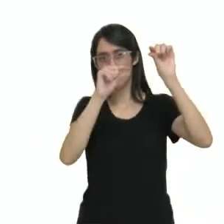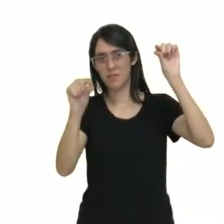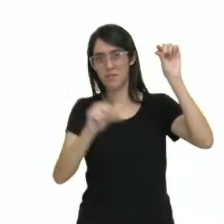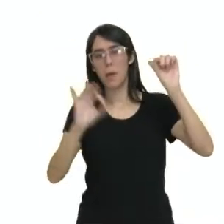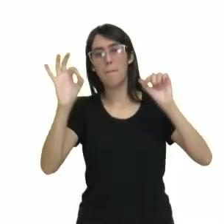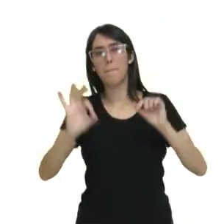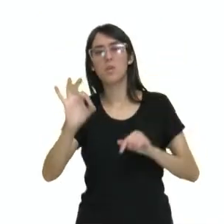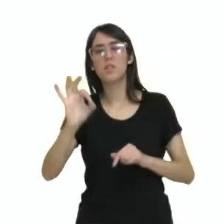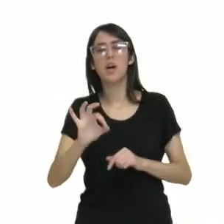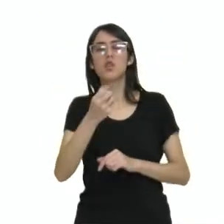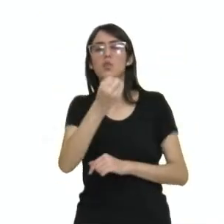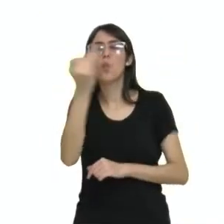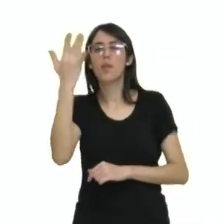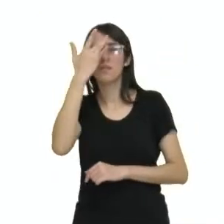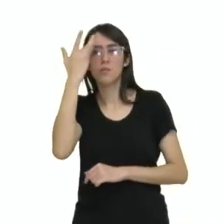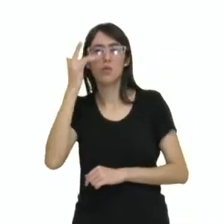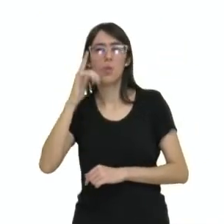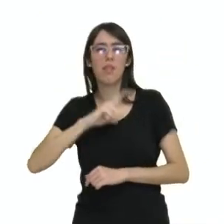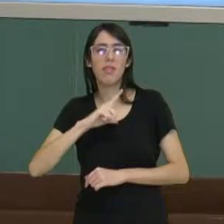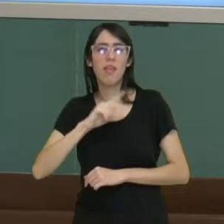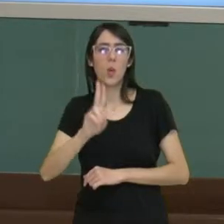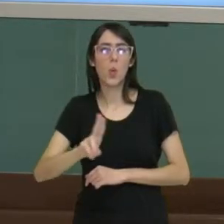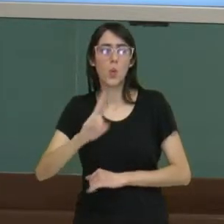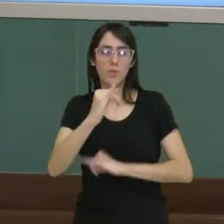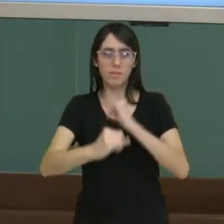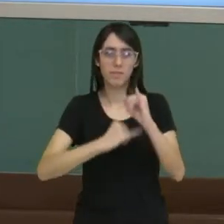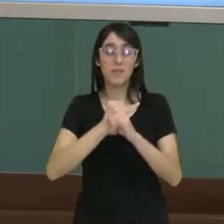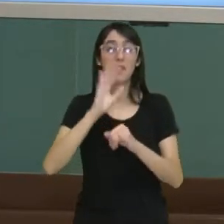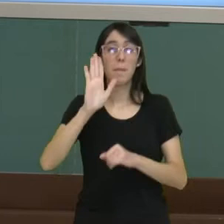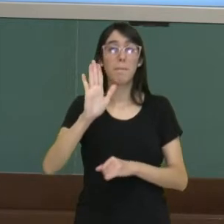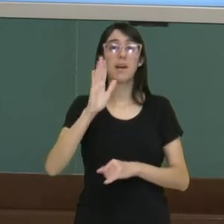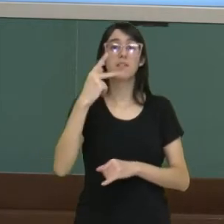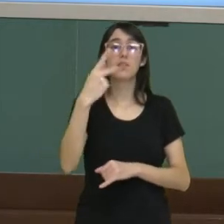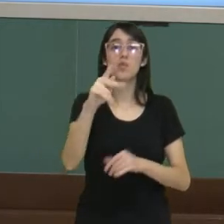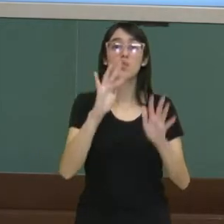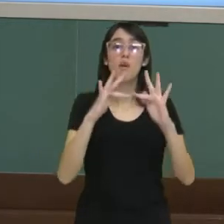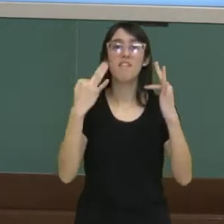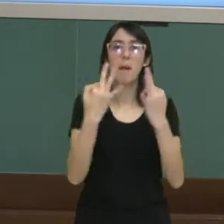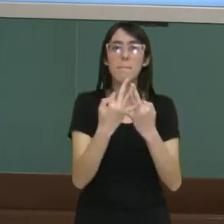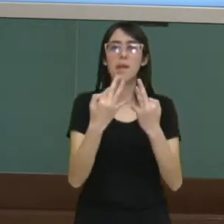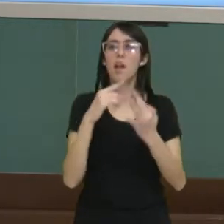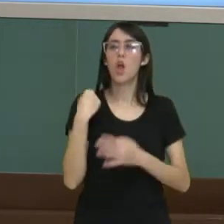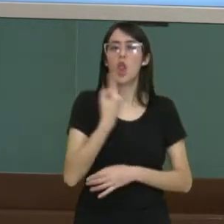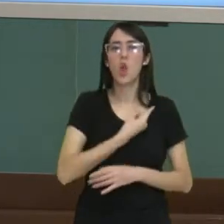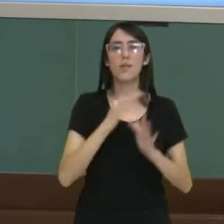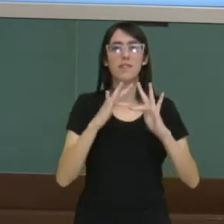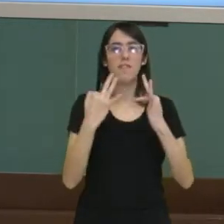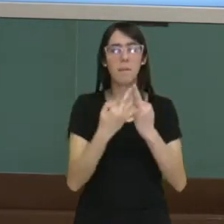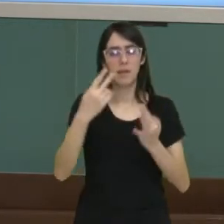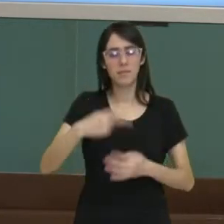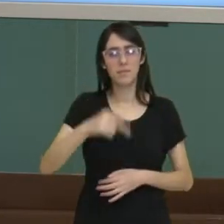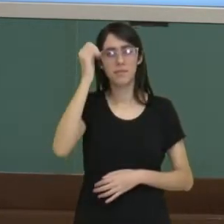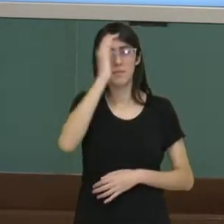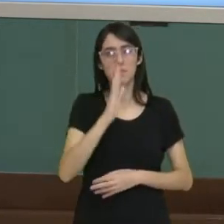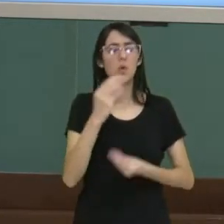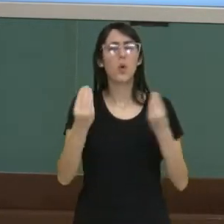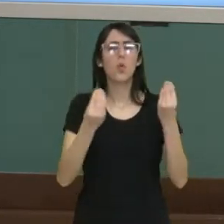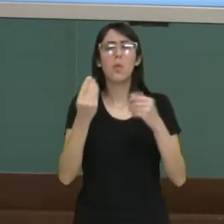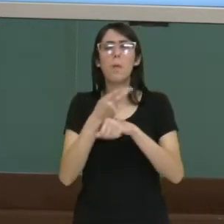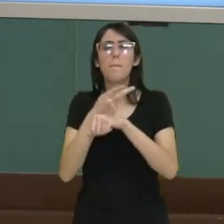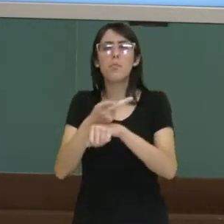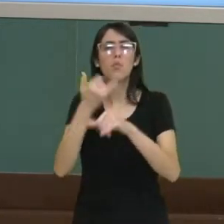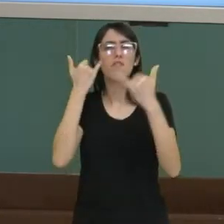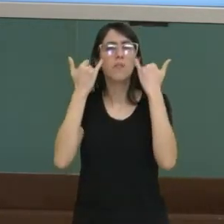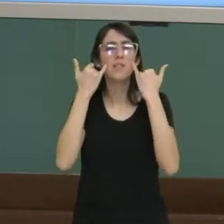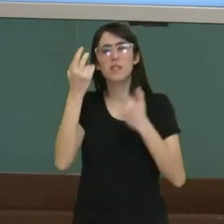Mas como que a família atual brasileira, a sua, a minha, a nossa família brasileira, busca informação e